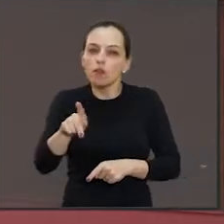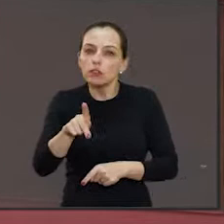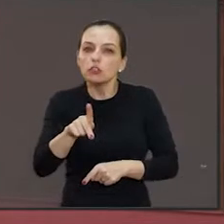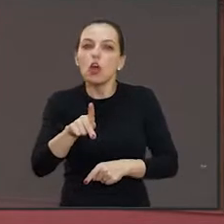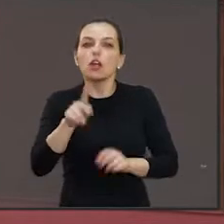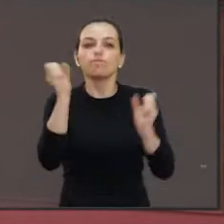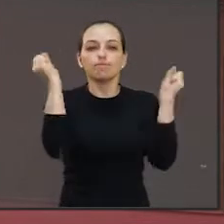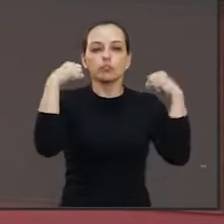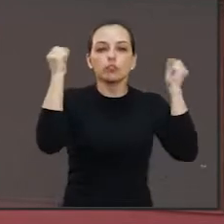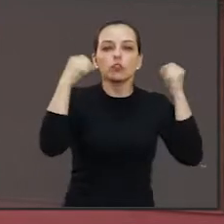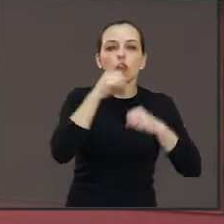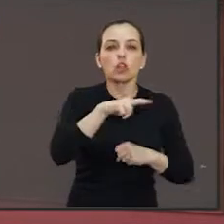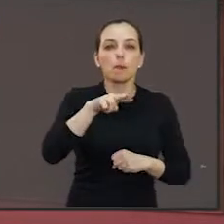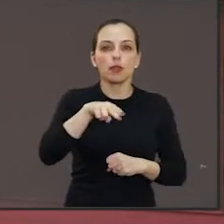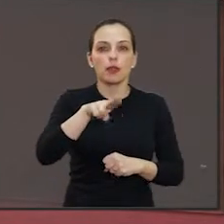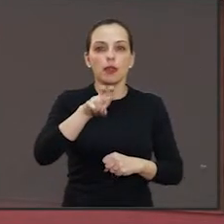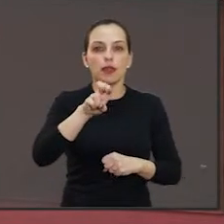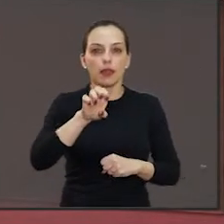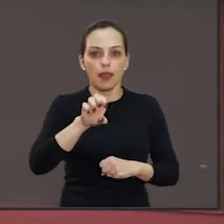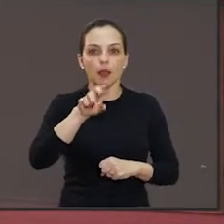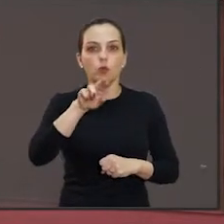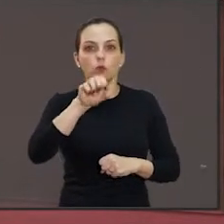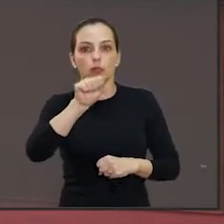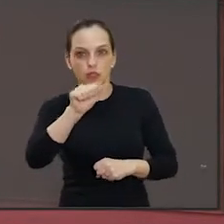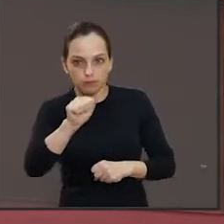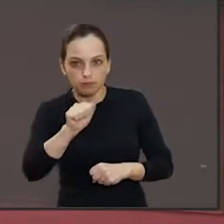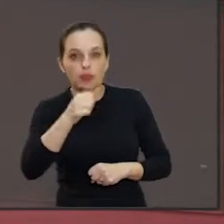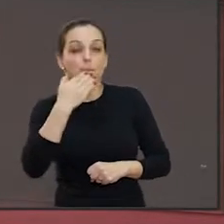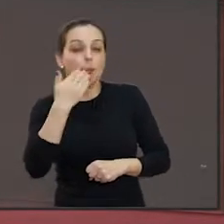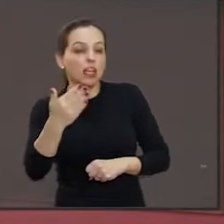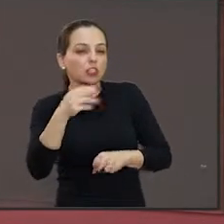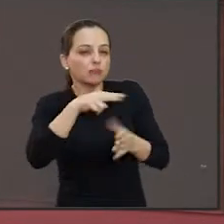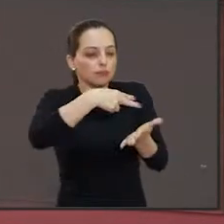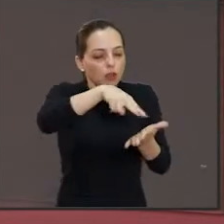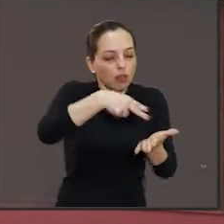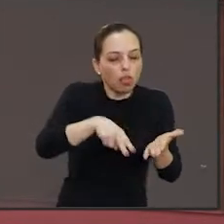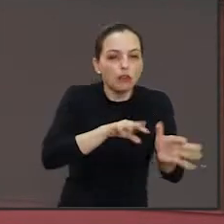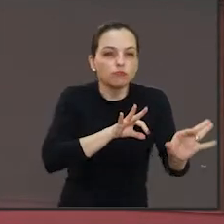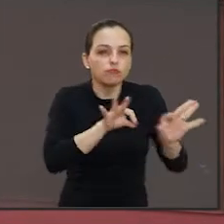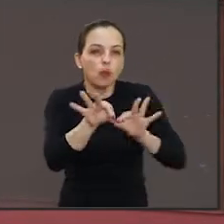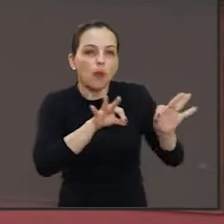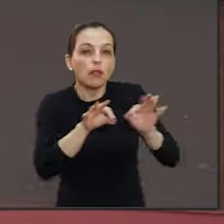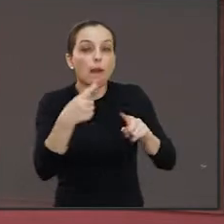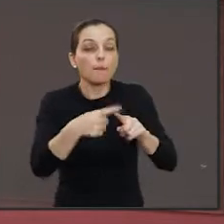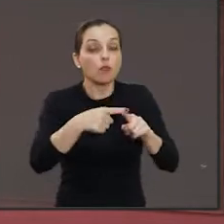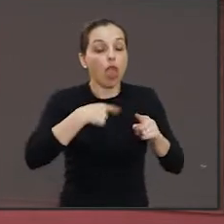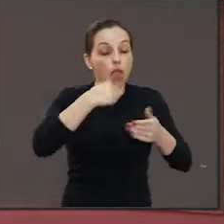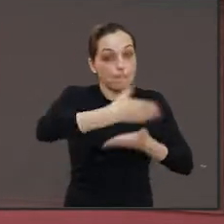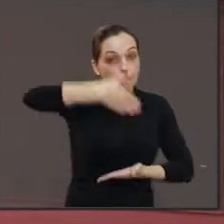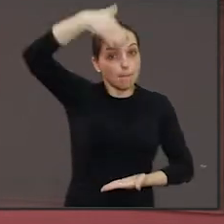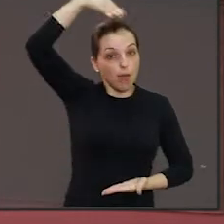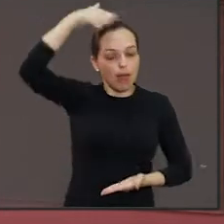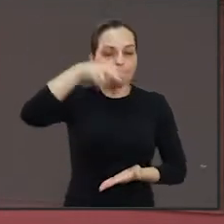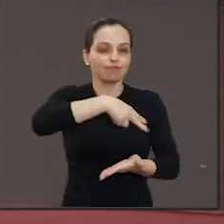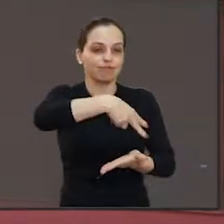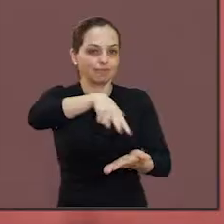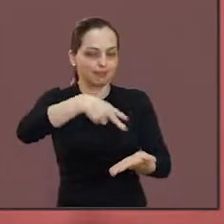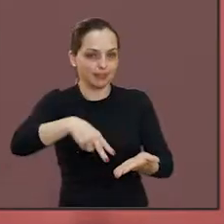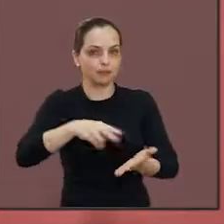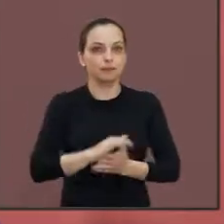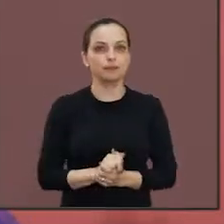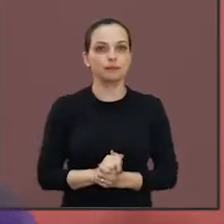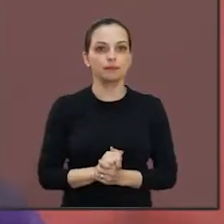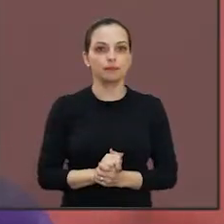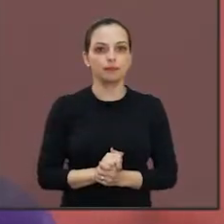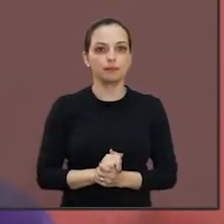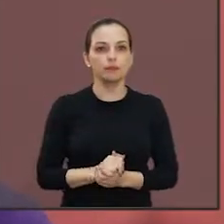Falou, você não monta uma dança, você dança com meu filho? Ele dançava muito bem, o Paulinho. Mas eu não sabia que era a inauguração do Gigantão.